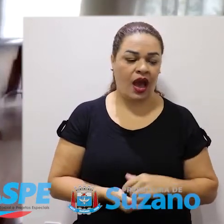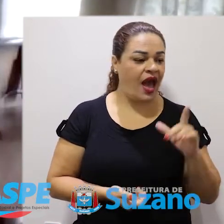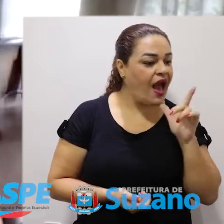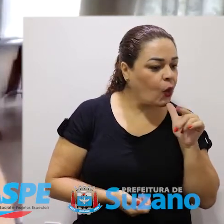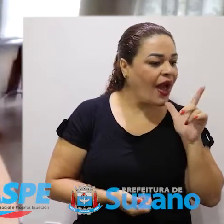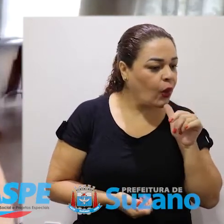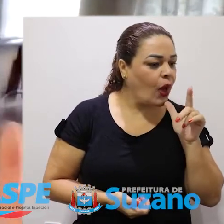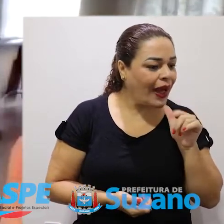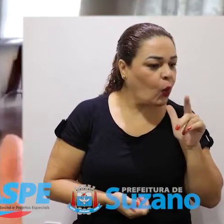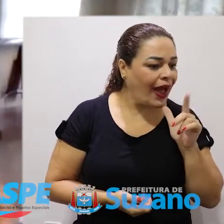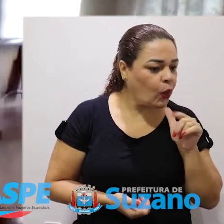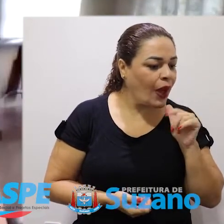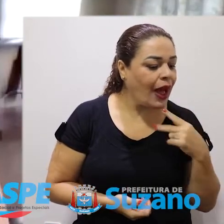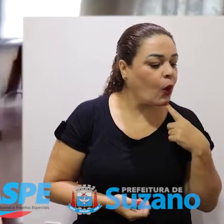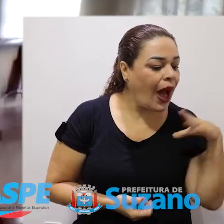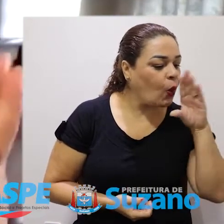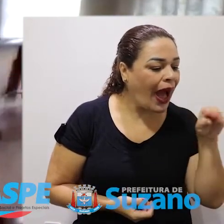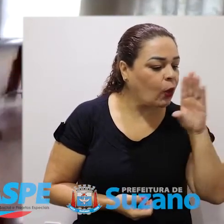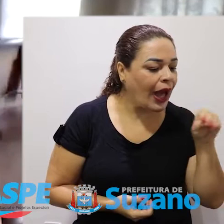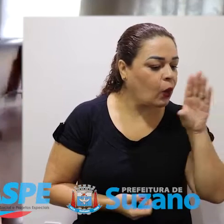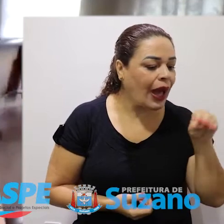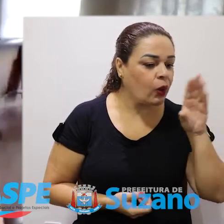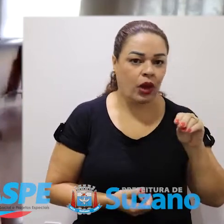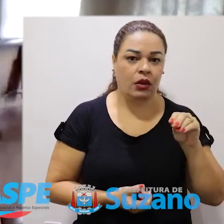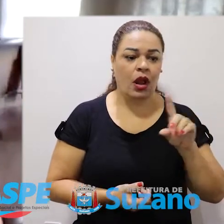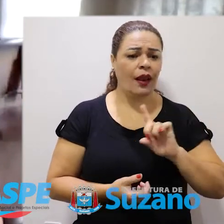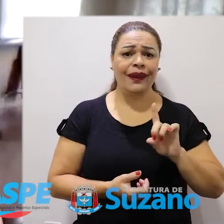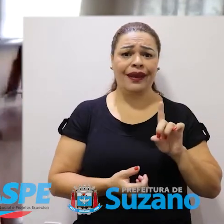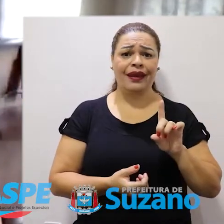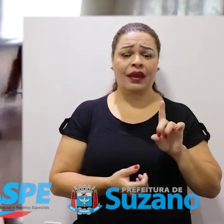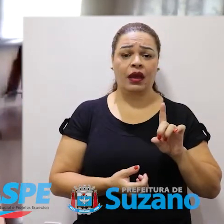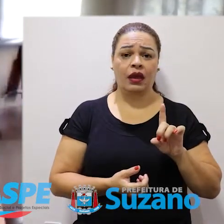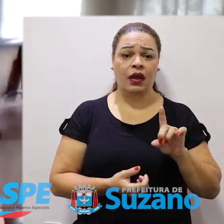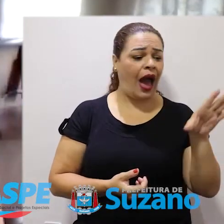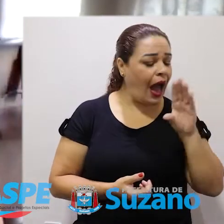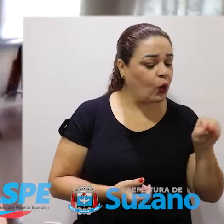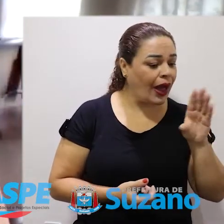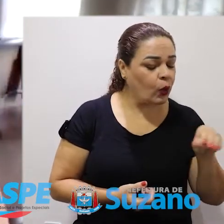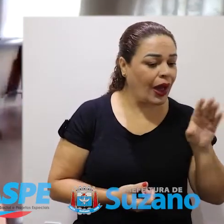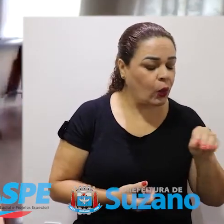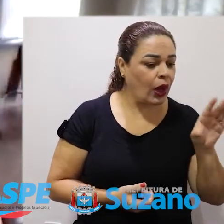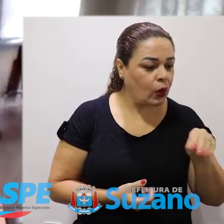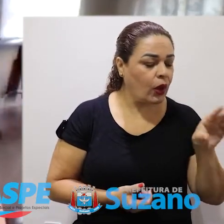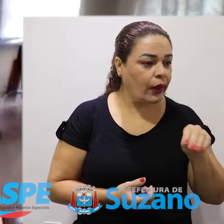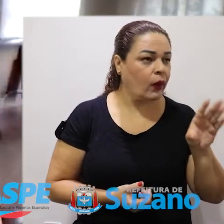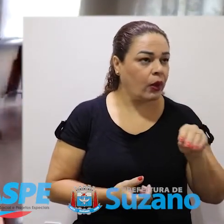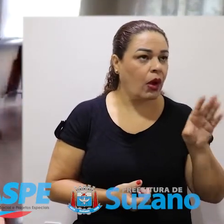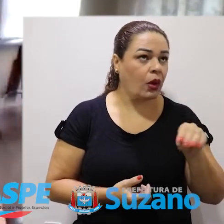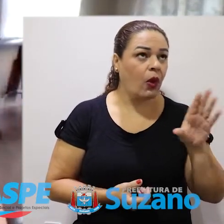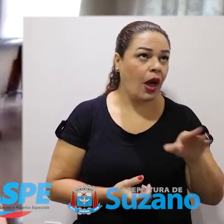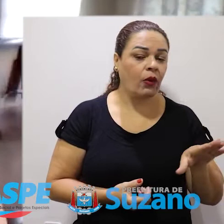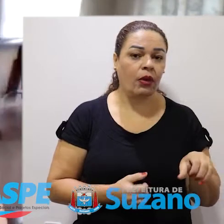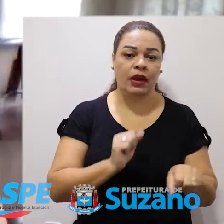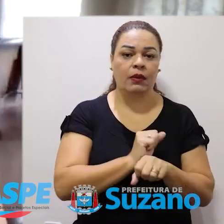Água, água, água. Repete com a mamãe, água, água. E você vai ficar falando esse vocábulo incessantemente até essa criança responder